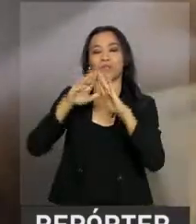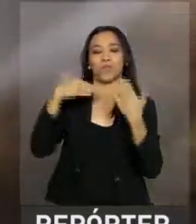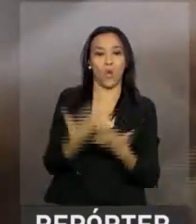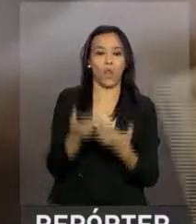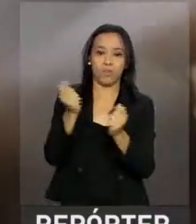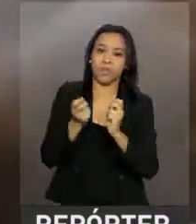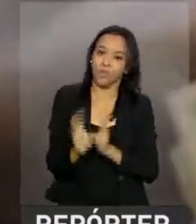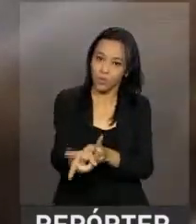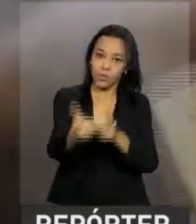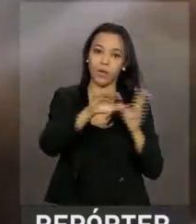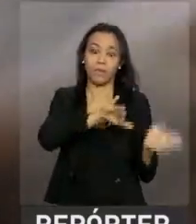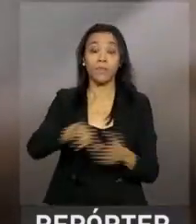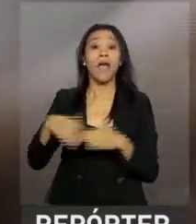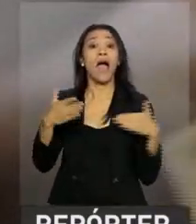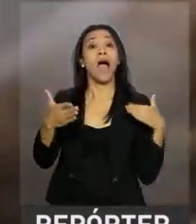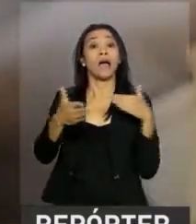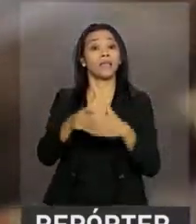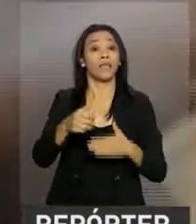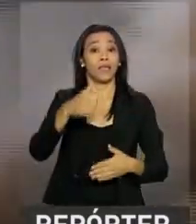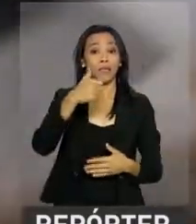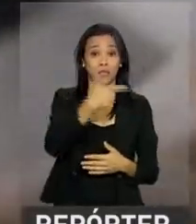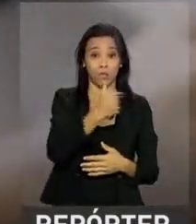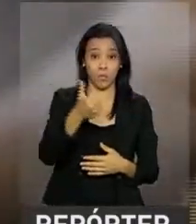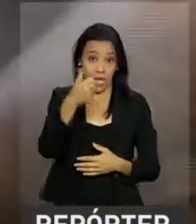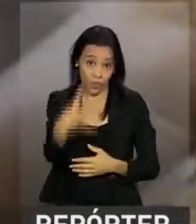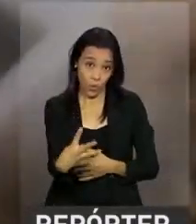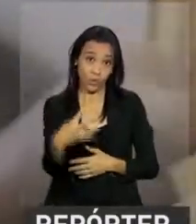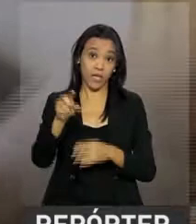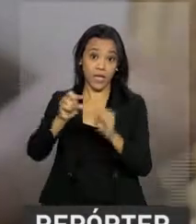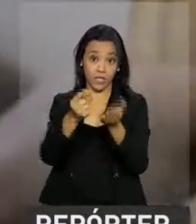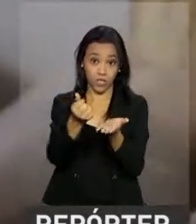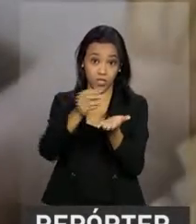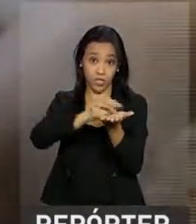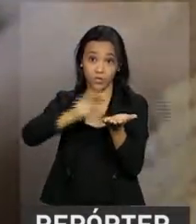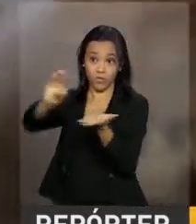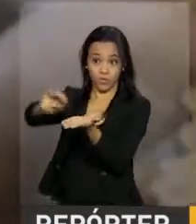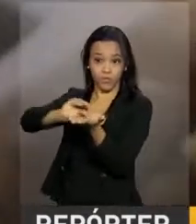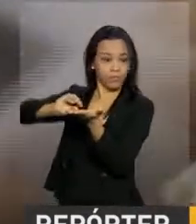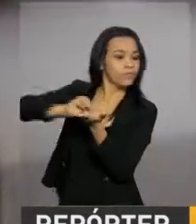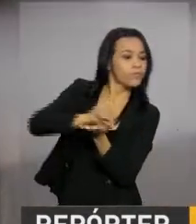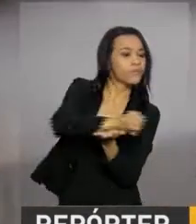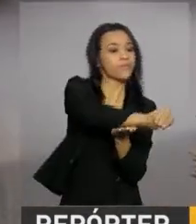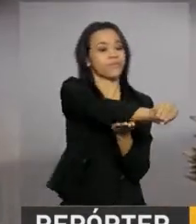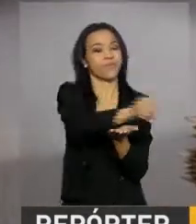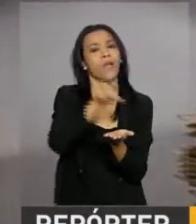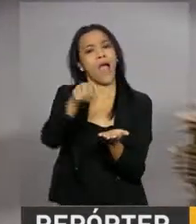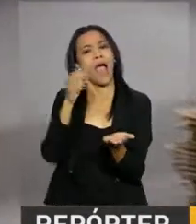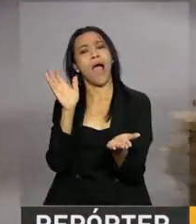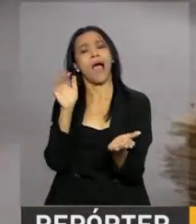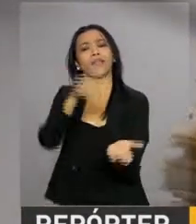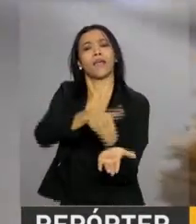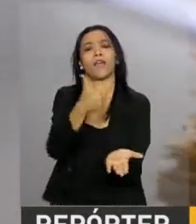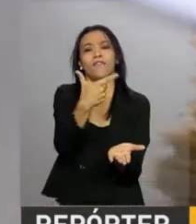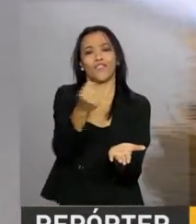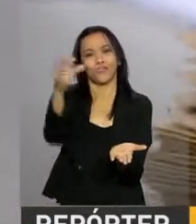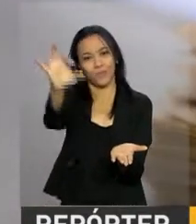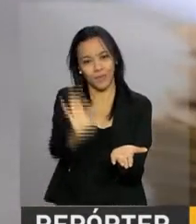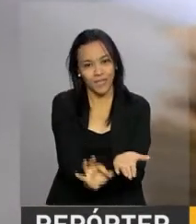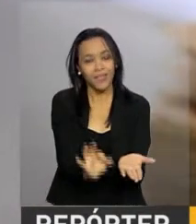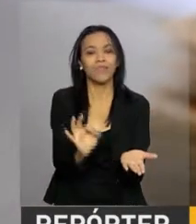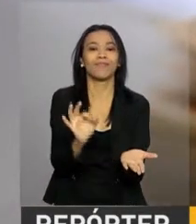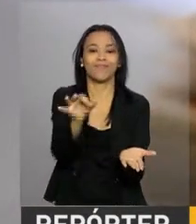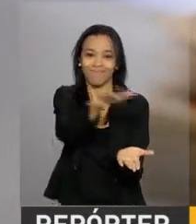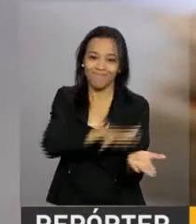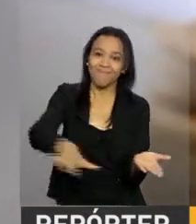preservada. Até 2014, a desvinculação de receitas da União permitia ao governo remanejar até 20% de parte